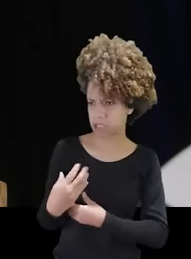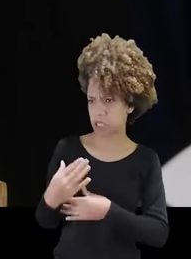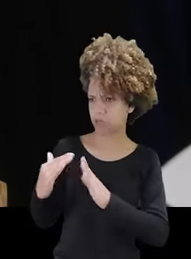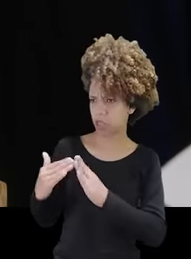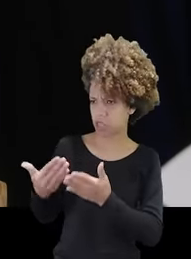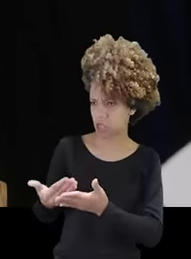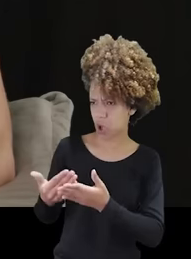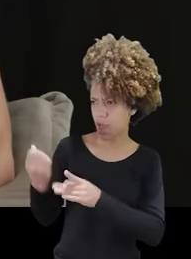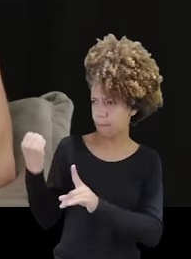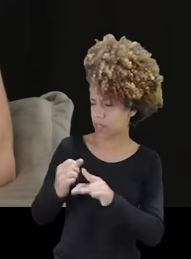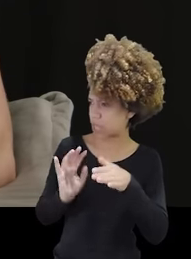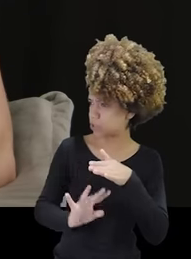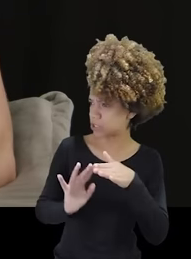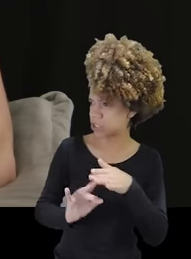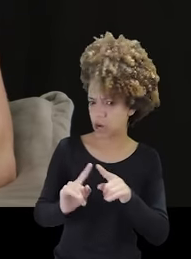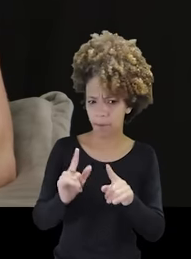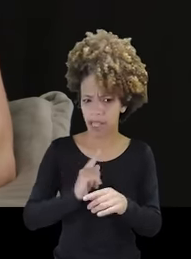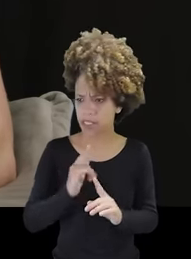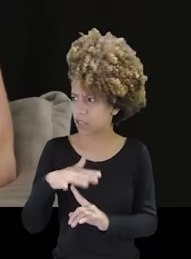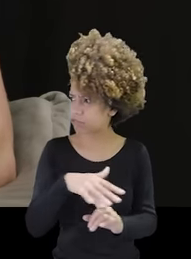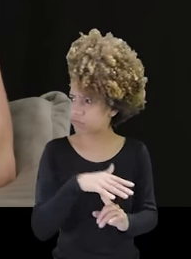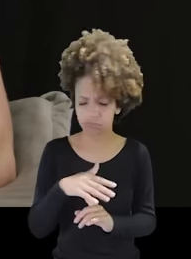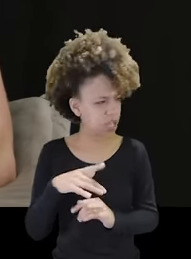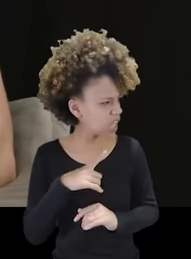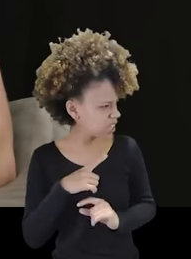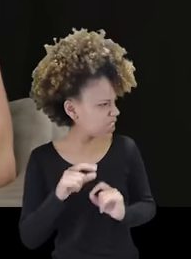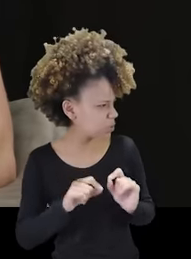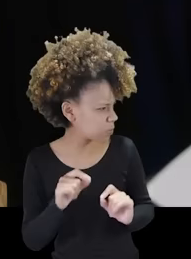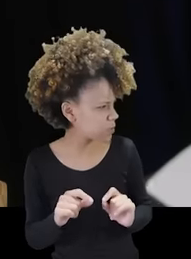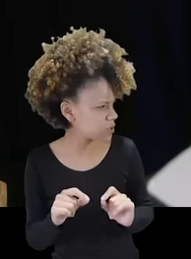uma coisa na lá na minha escolinha para piscina